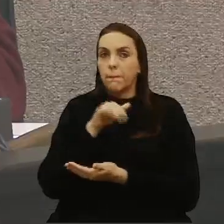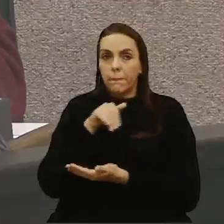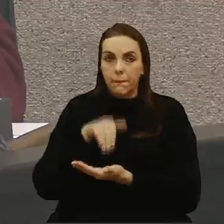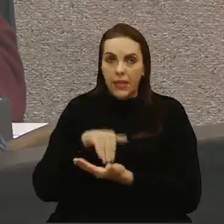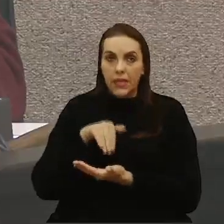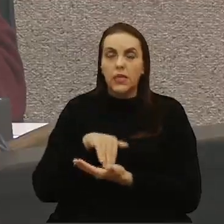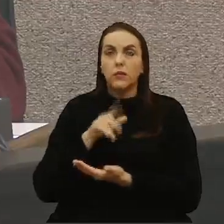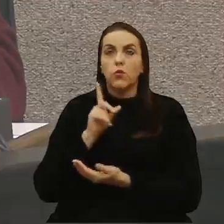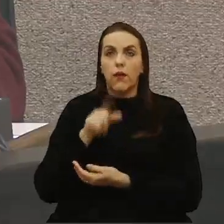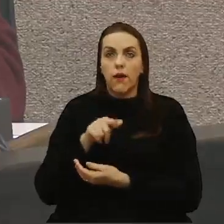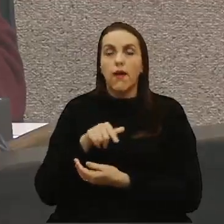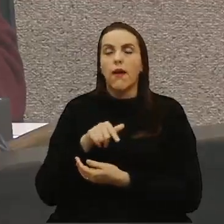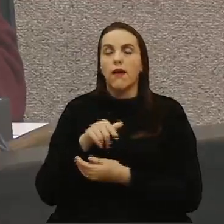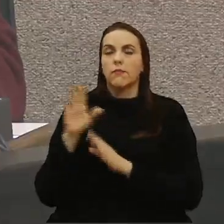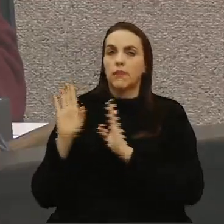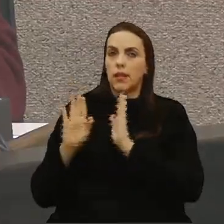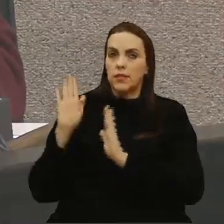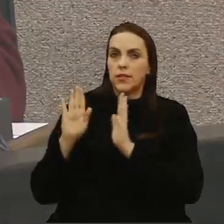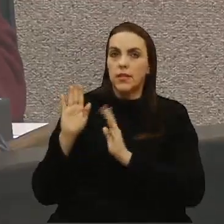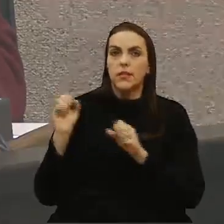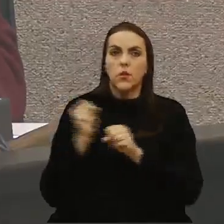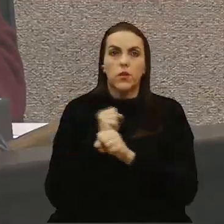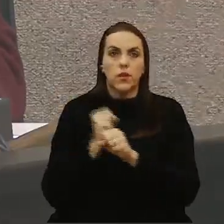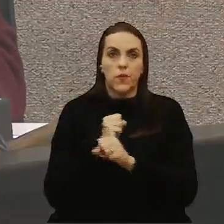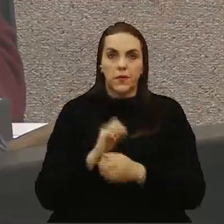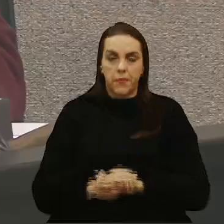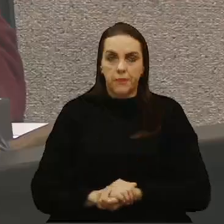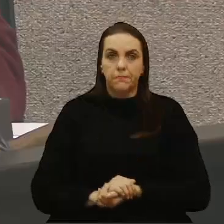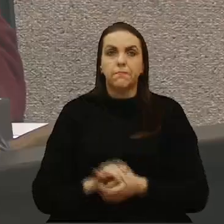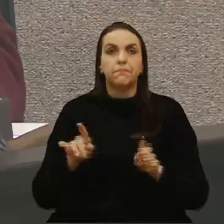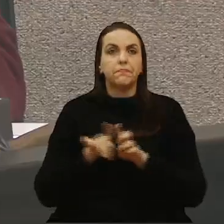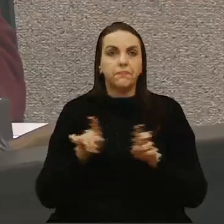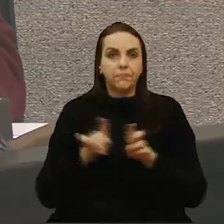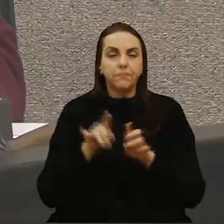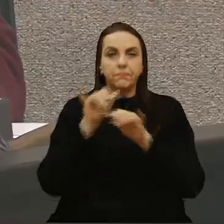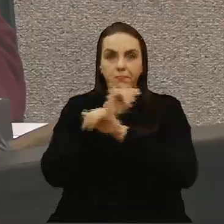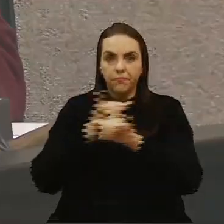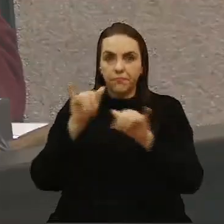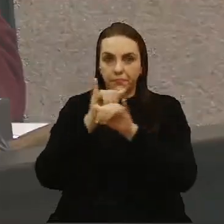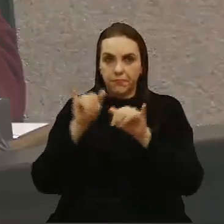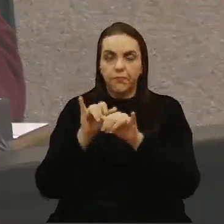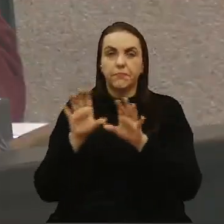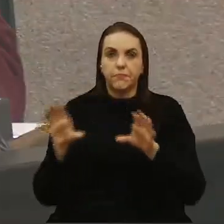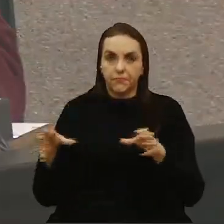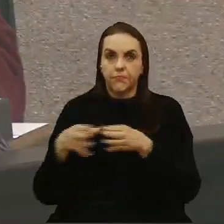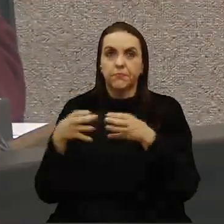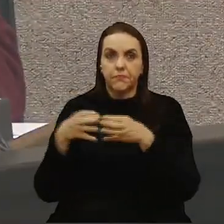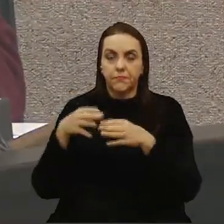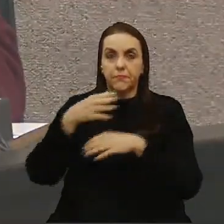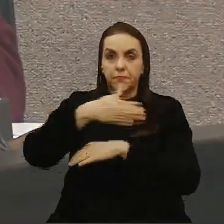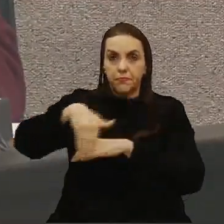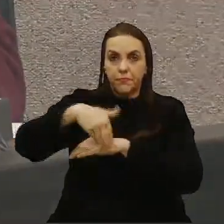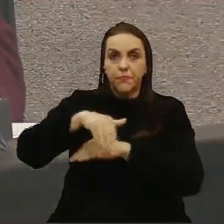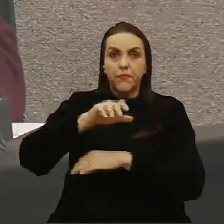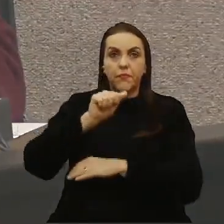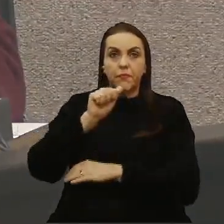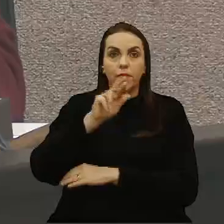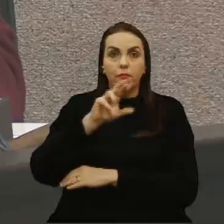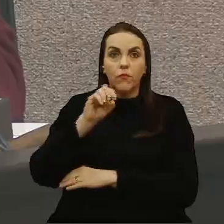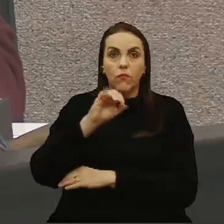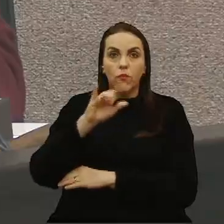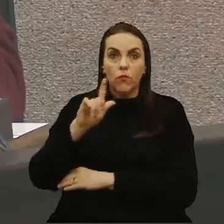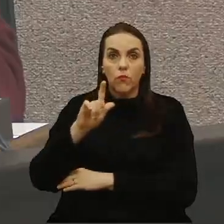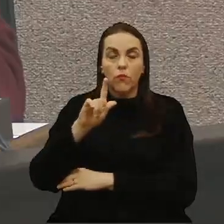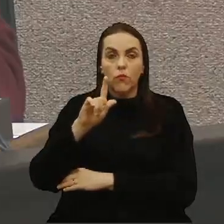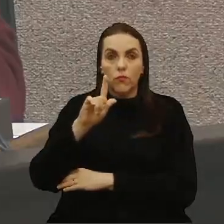que foi licitada da obra. E também falar para o pessoal de lá do Arroio Tega, lá da parte de baixo do bairro São